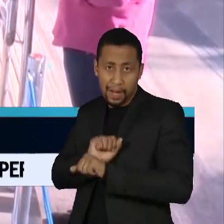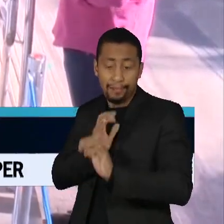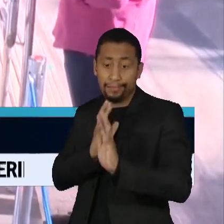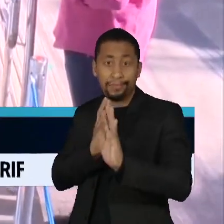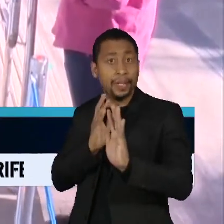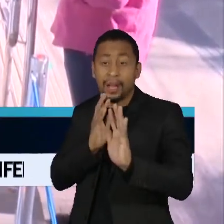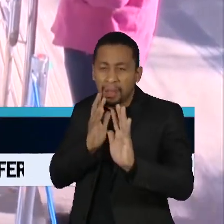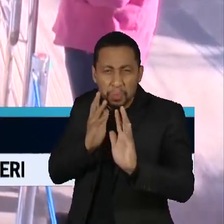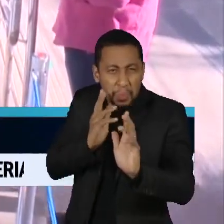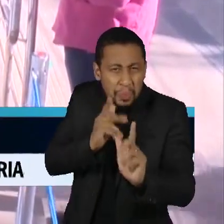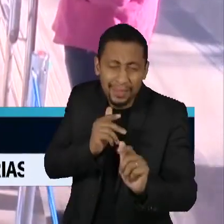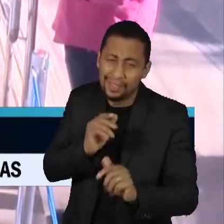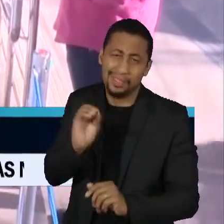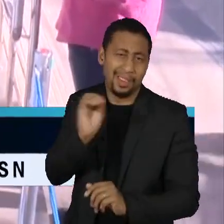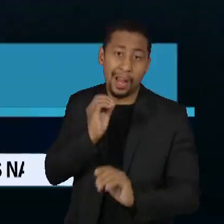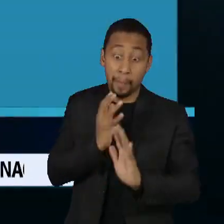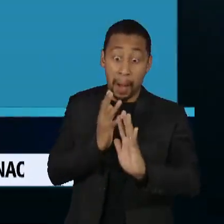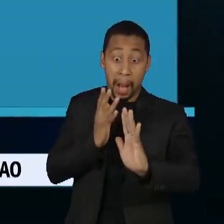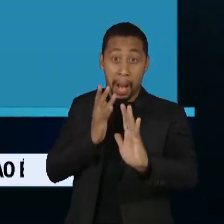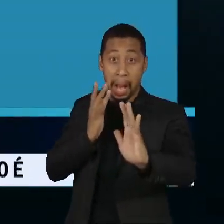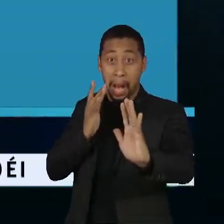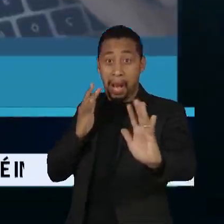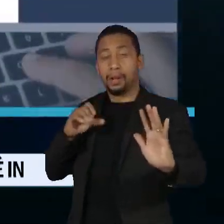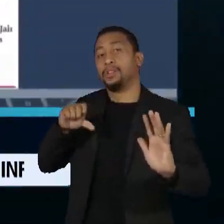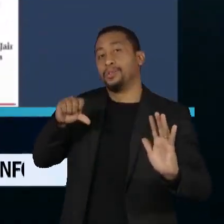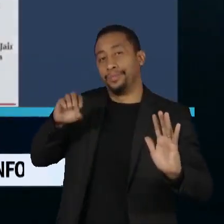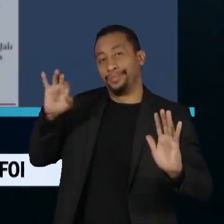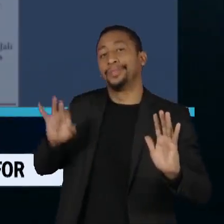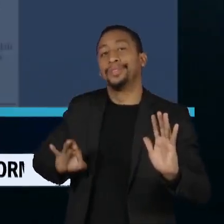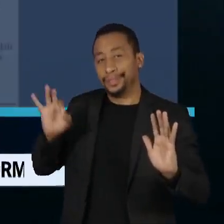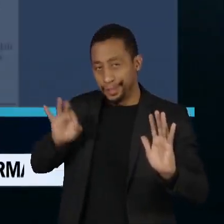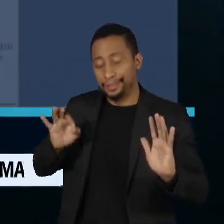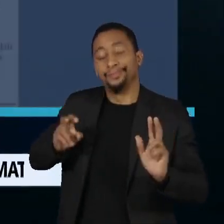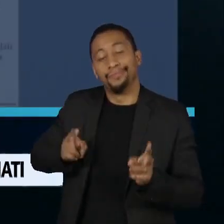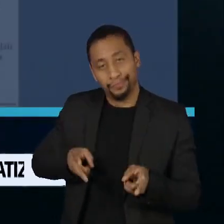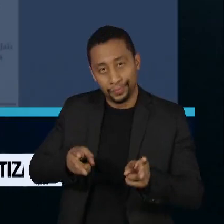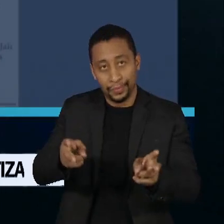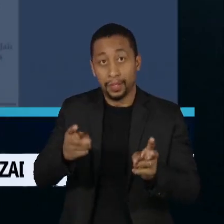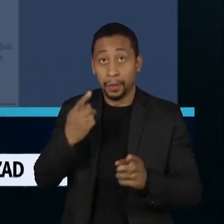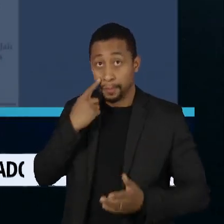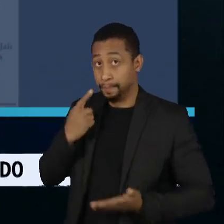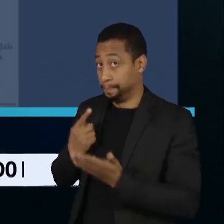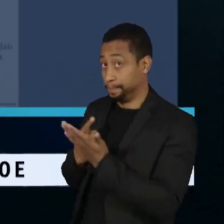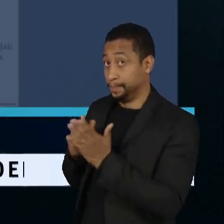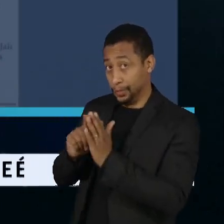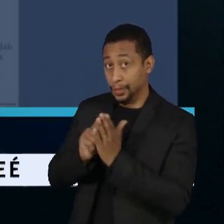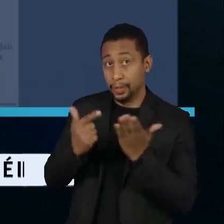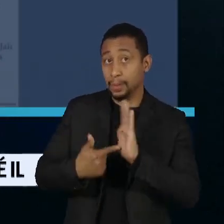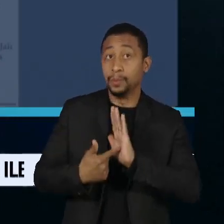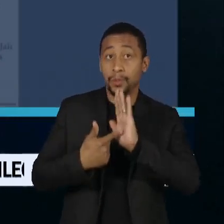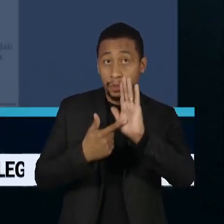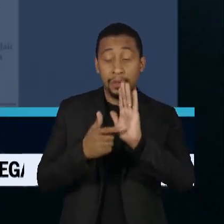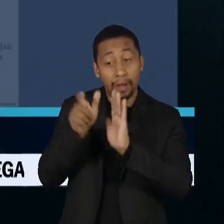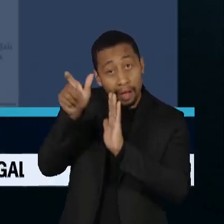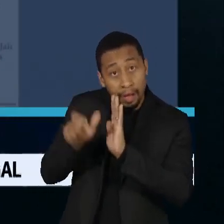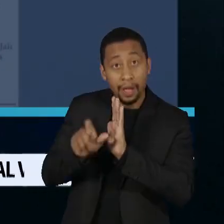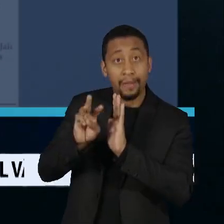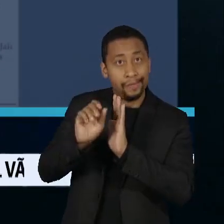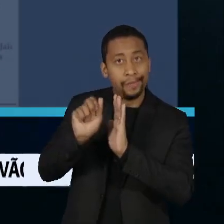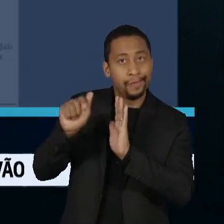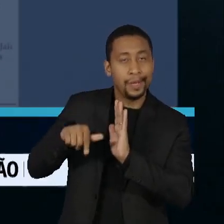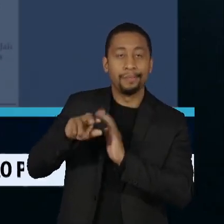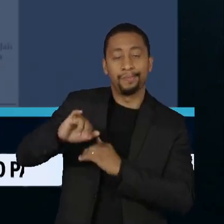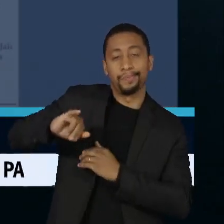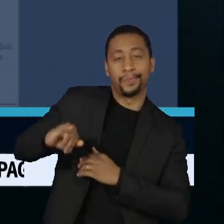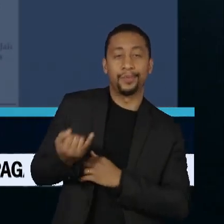um aumento de quase 9%. Além disso, uma reportagem do portal Metrópolis mostrou que Van Burg estaria usando passagens pagas